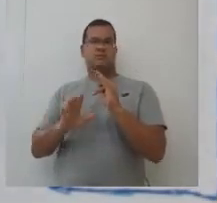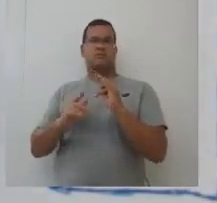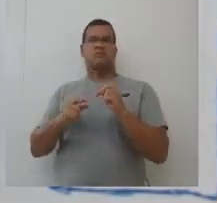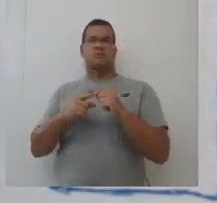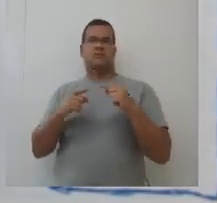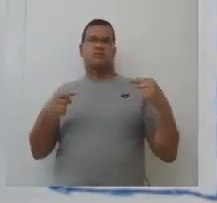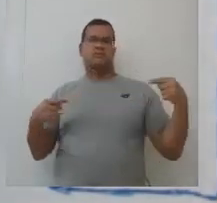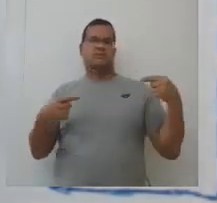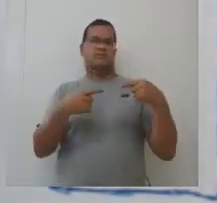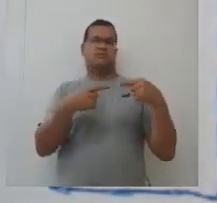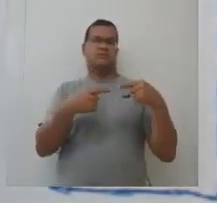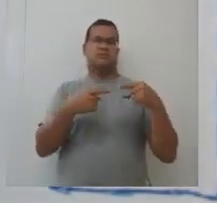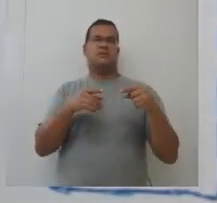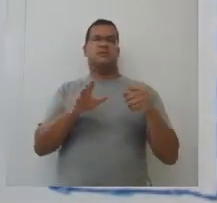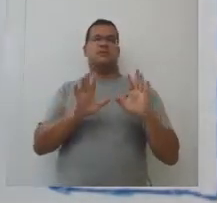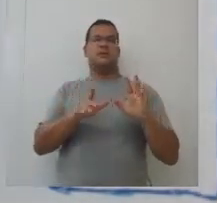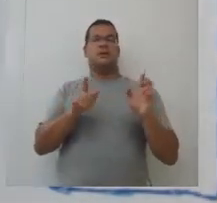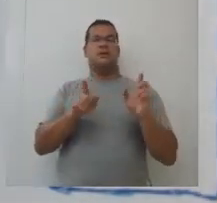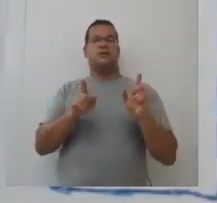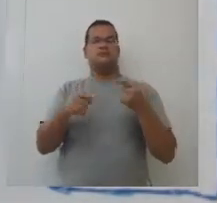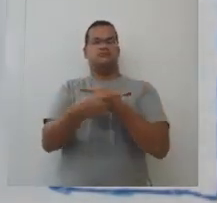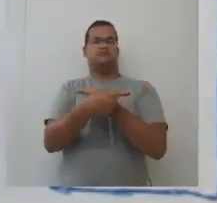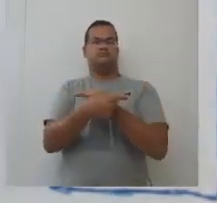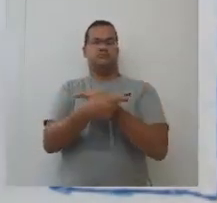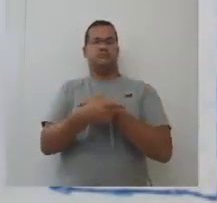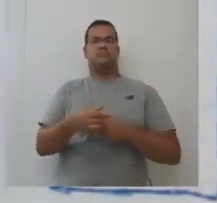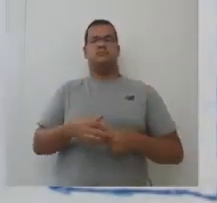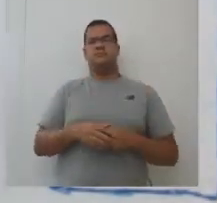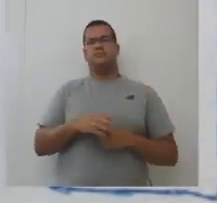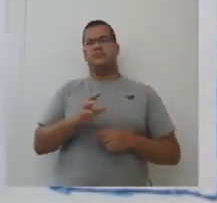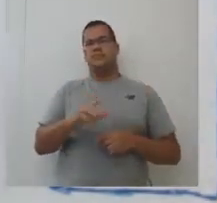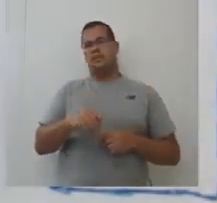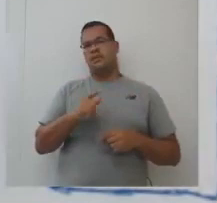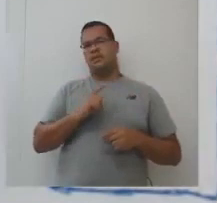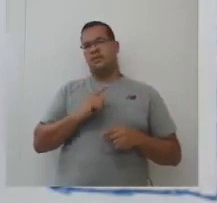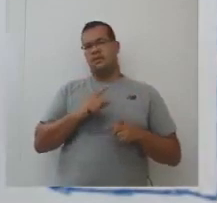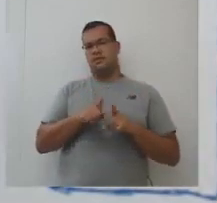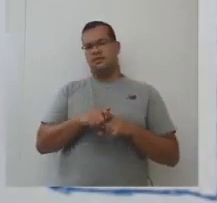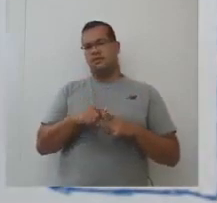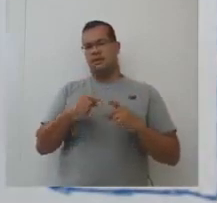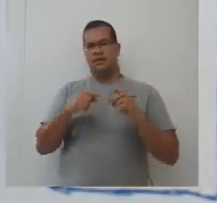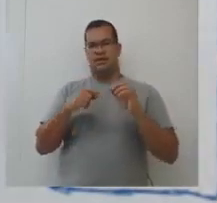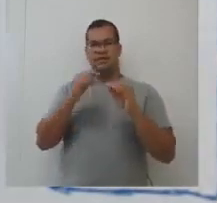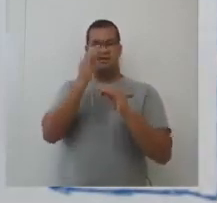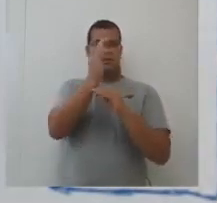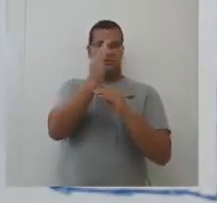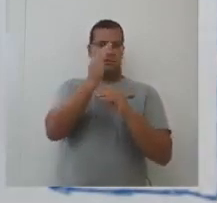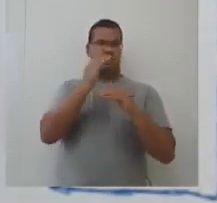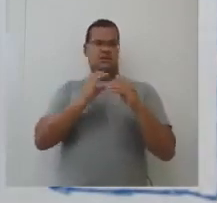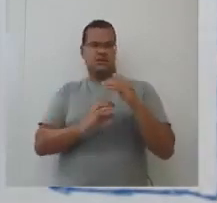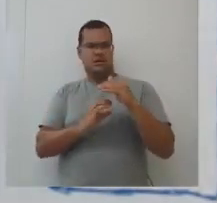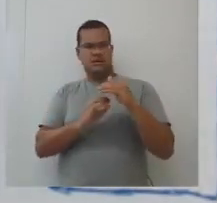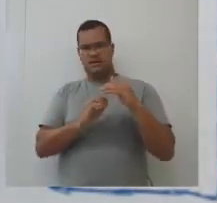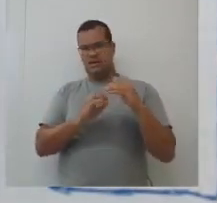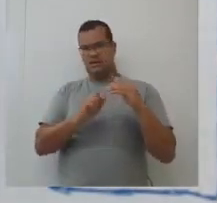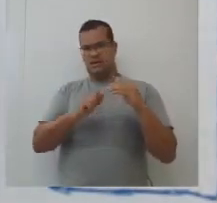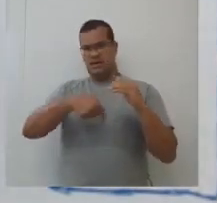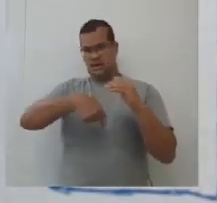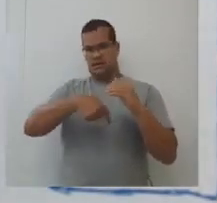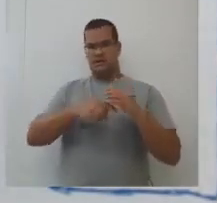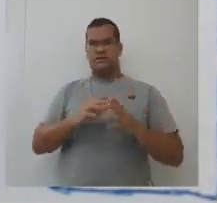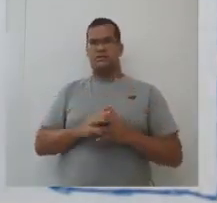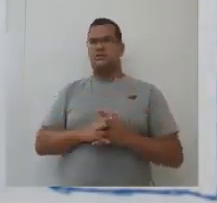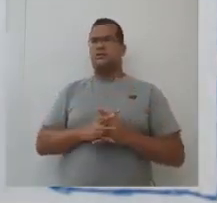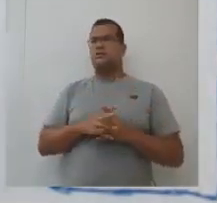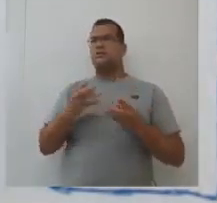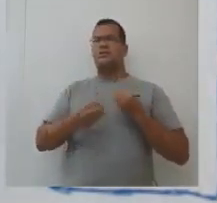direção, só teriam sentidos contrários. Então o campo elétrico é a força pela carga. E como é que chega naquela expressão?